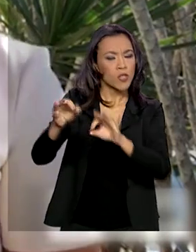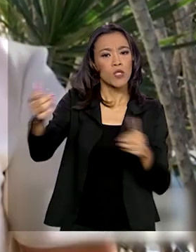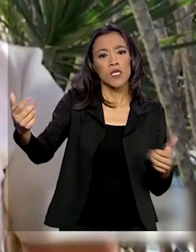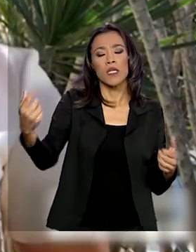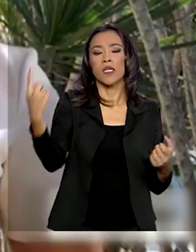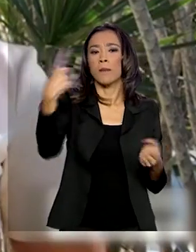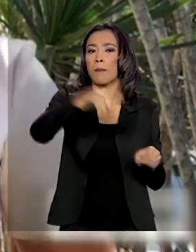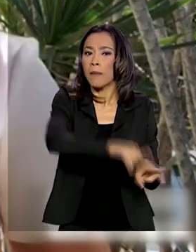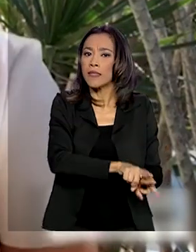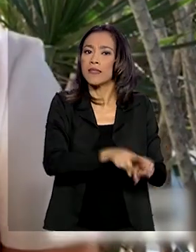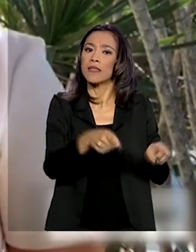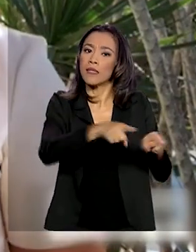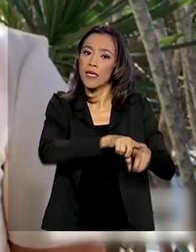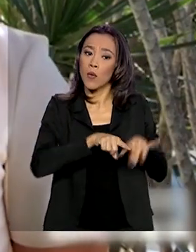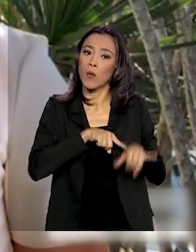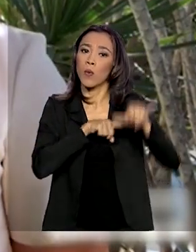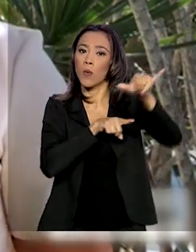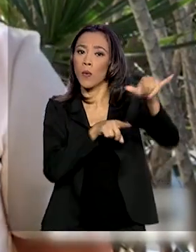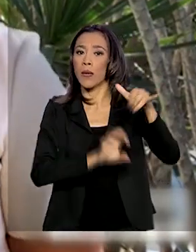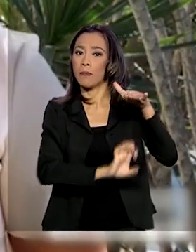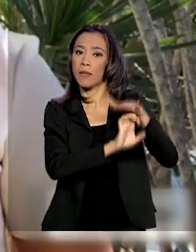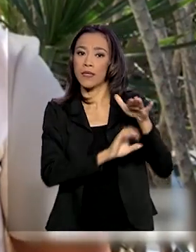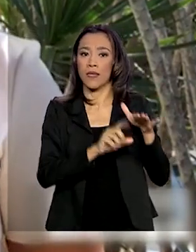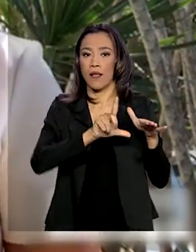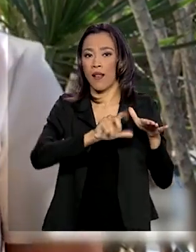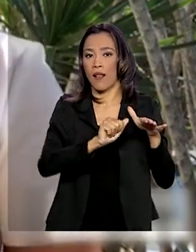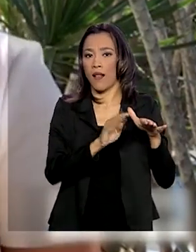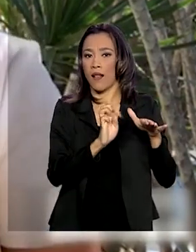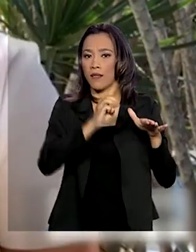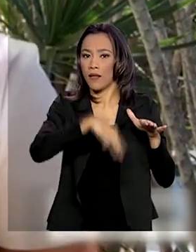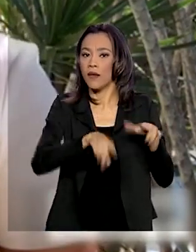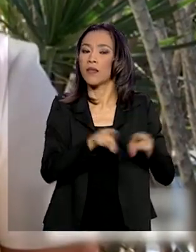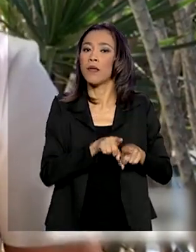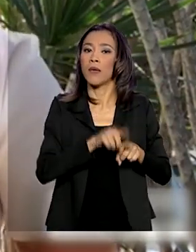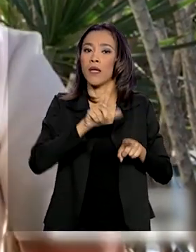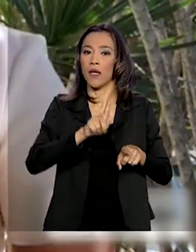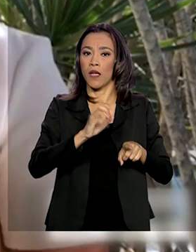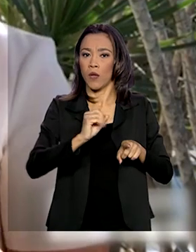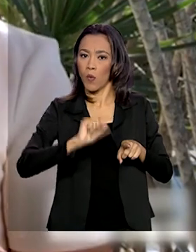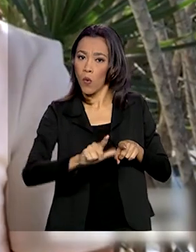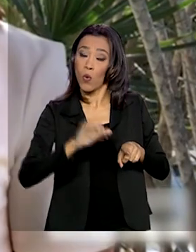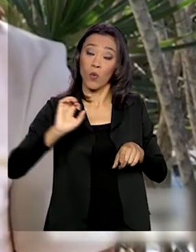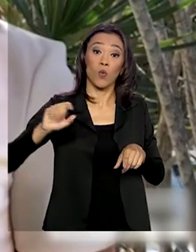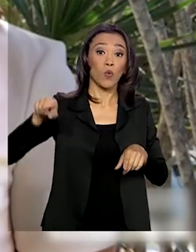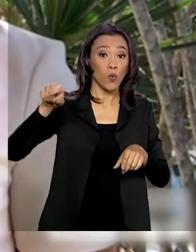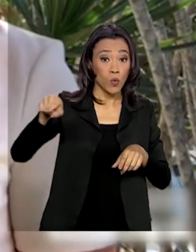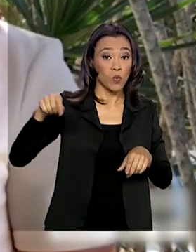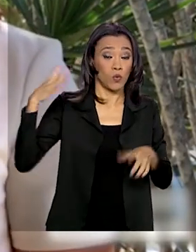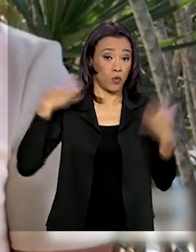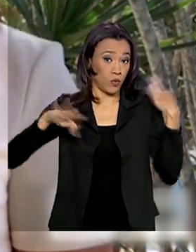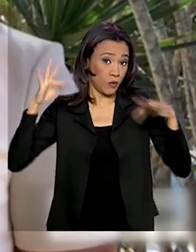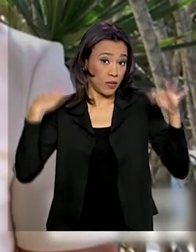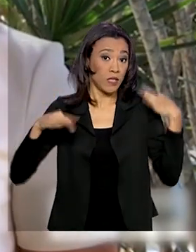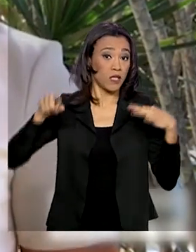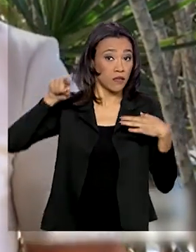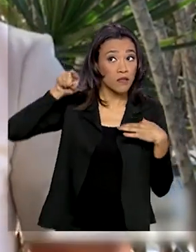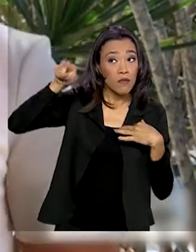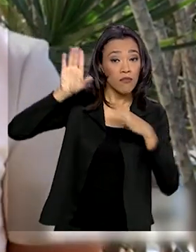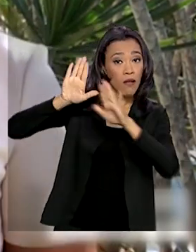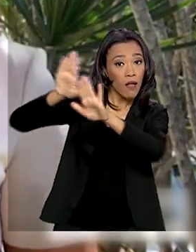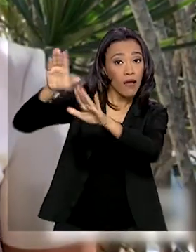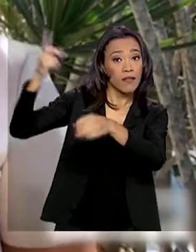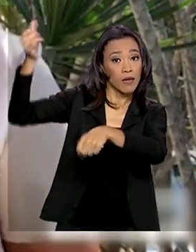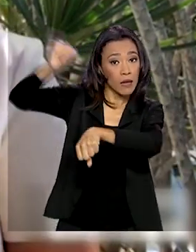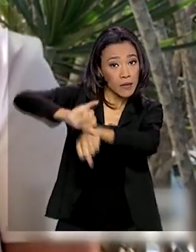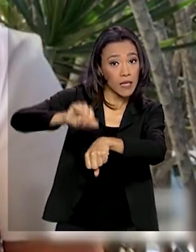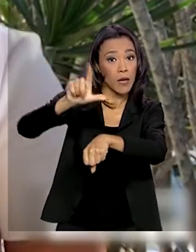e a Gol. Os 622 turistas brasileiros que estão retidos na capital peruana e